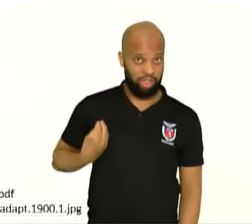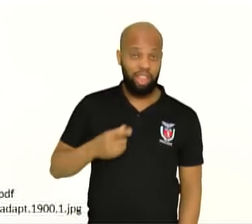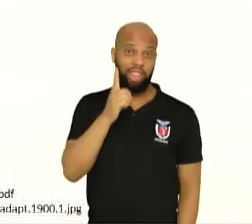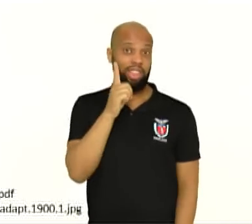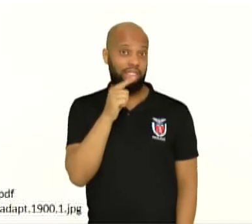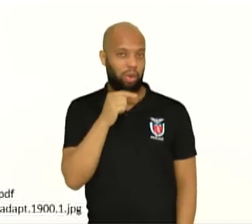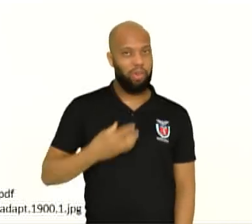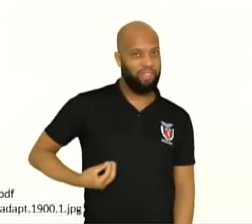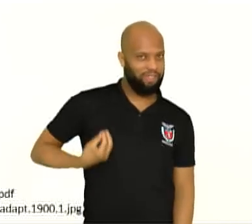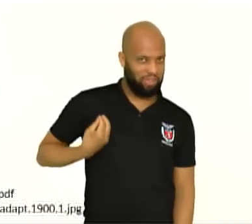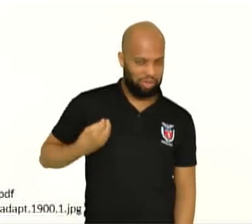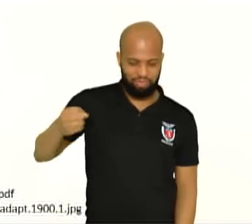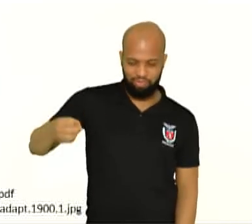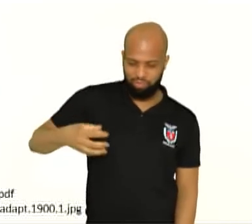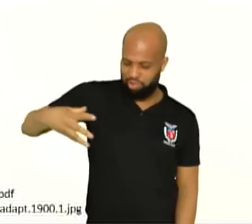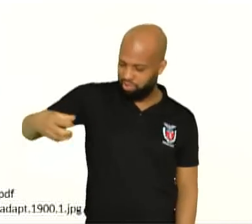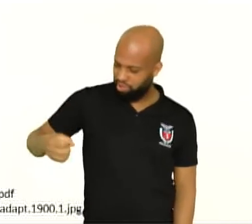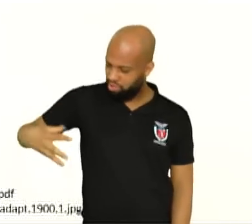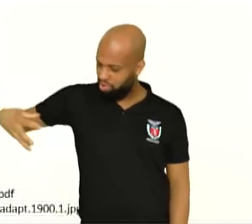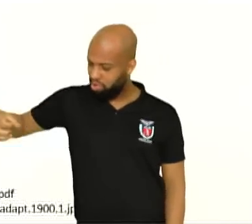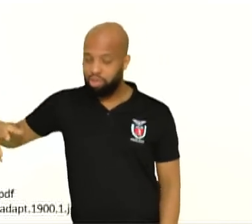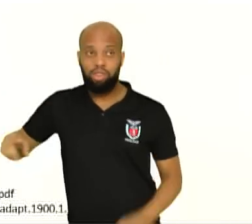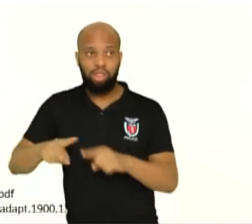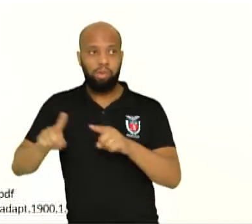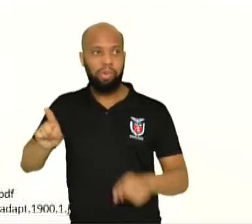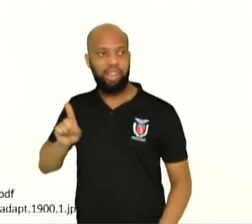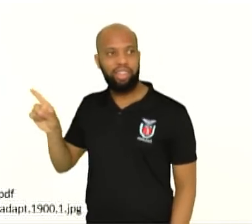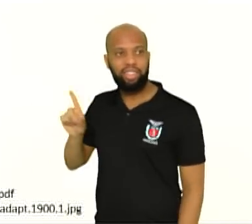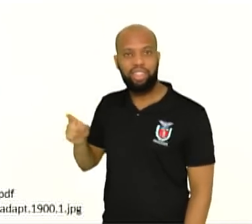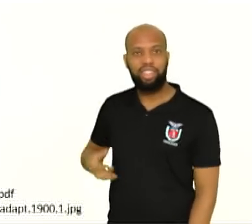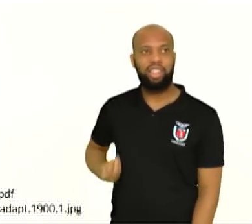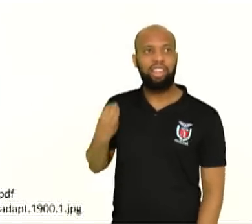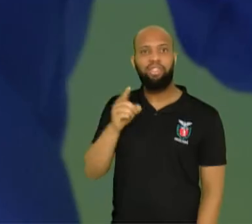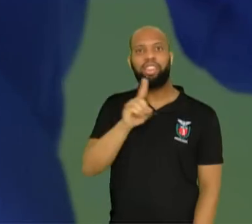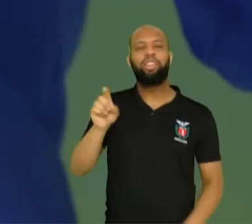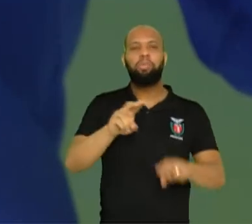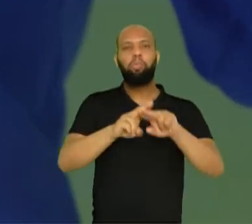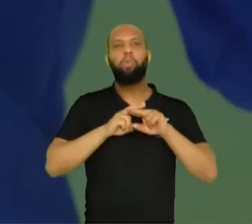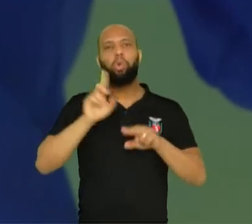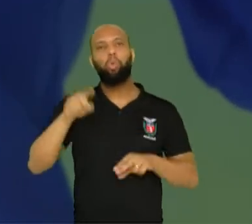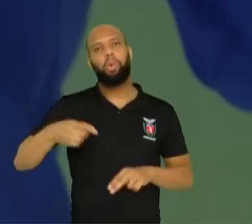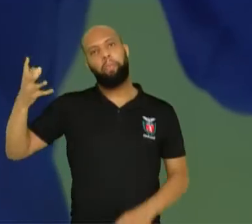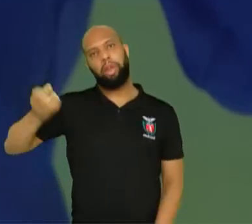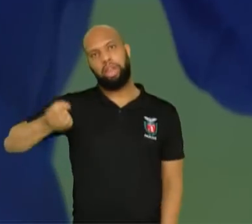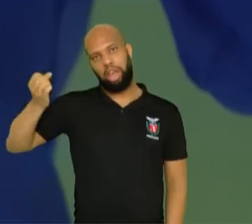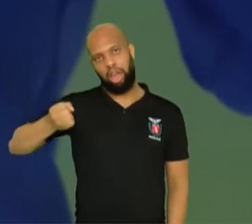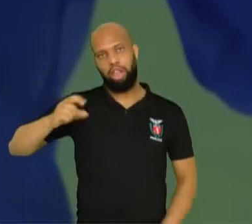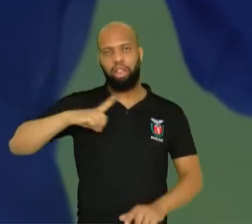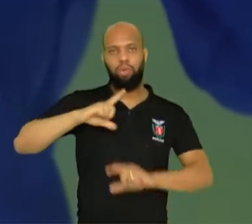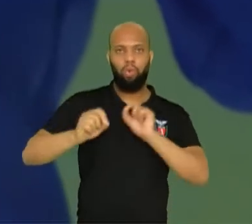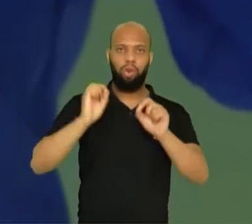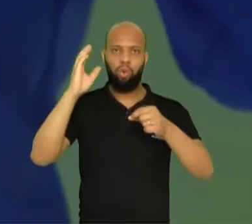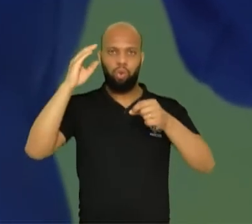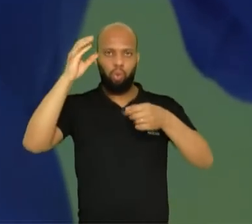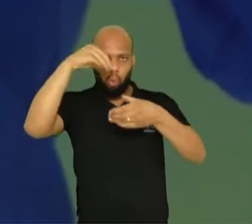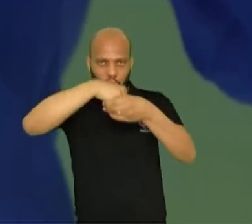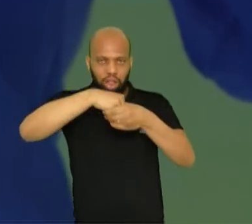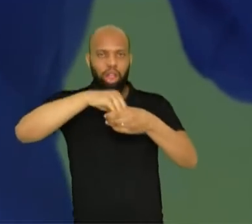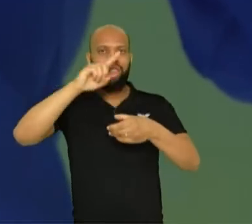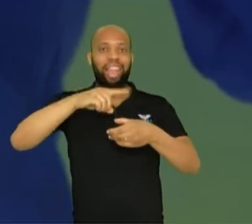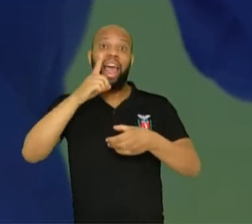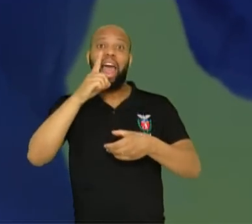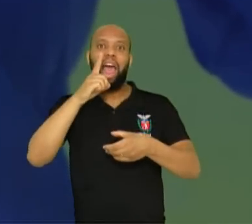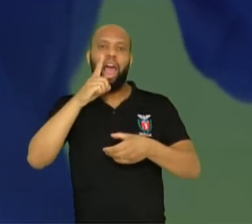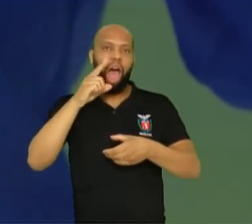água-viva. Mas essa daqui, ela não está mais viva, por isso que ela tá branquinha. Ela estava armazenada dentro de álcool, então